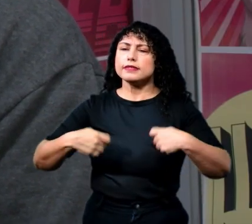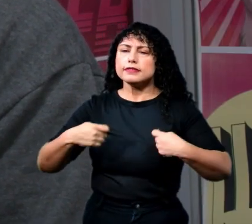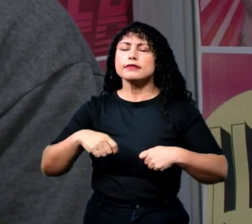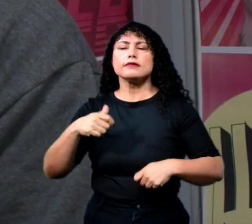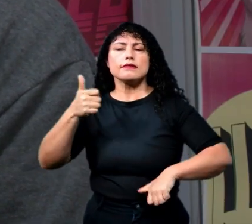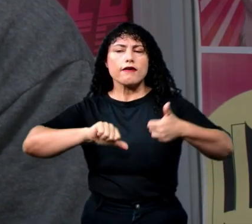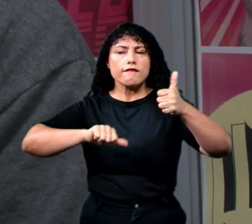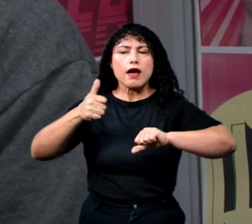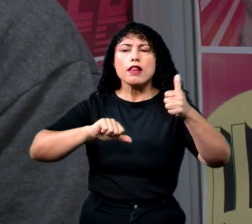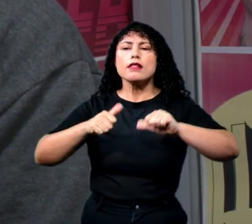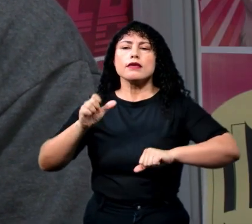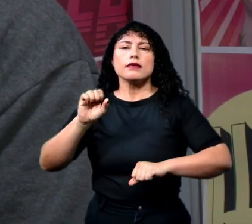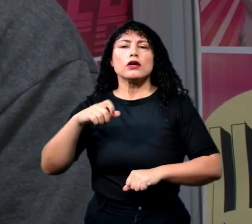no